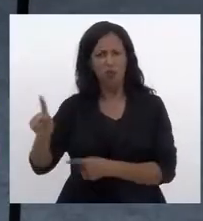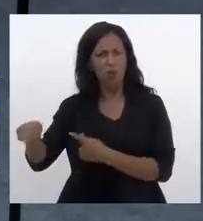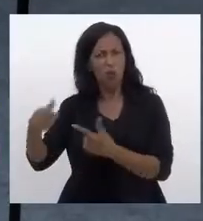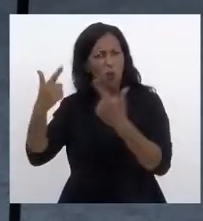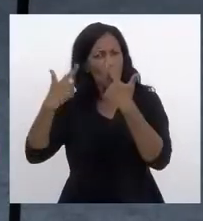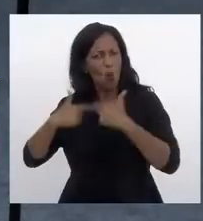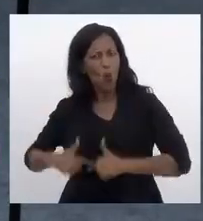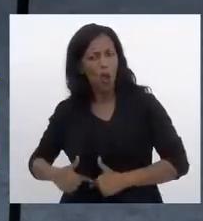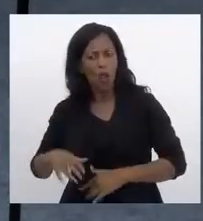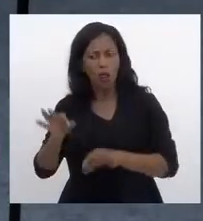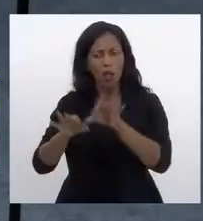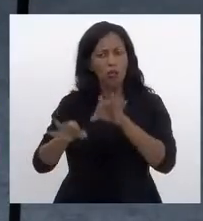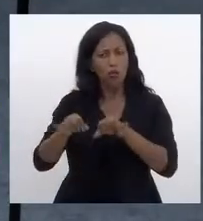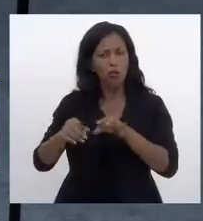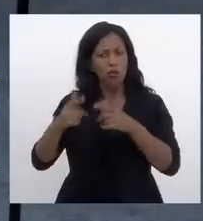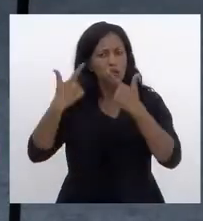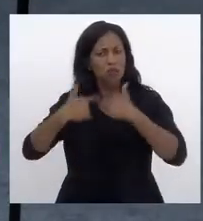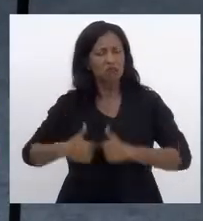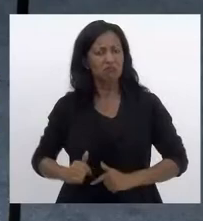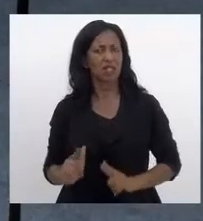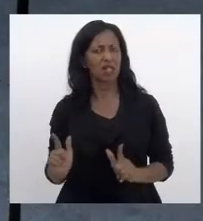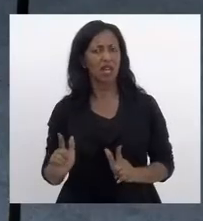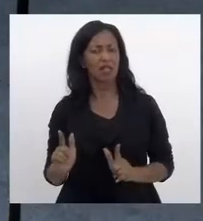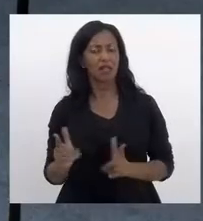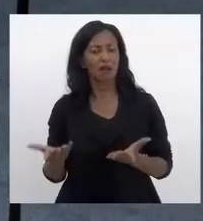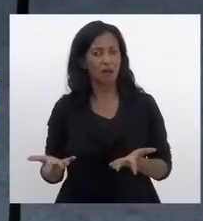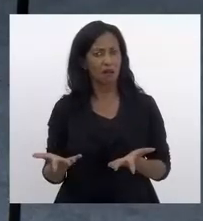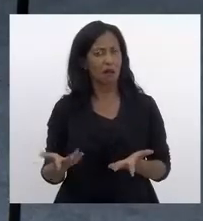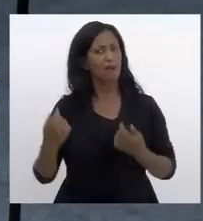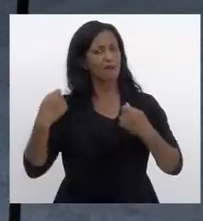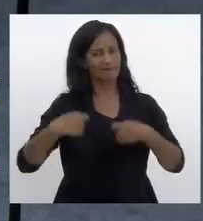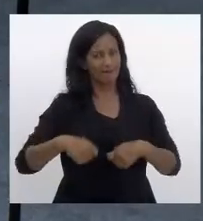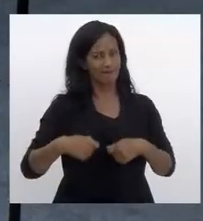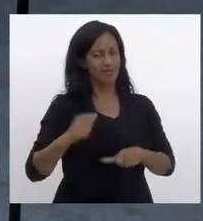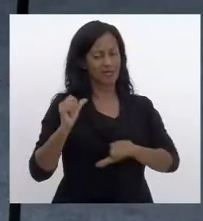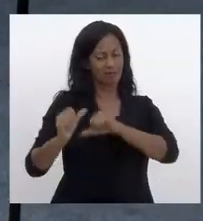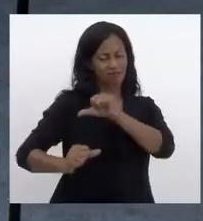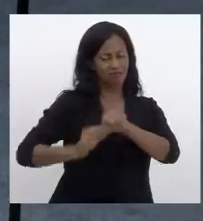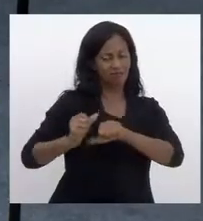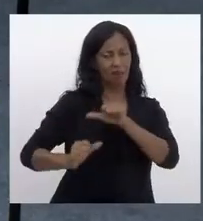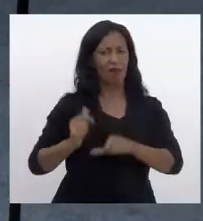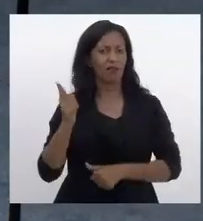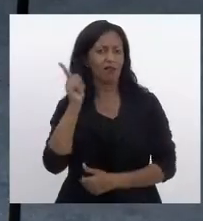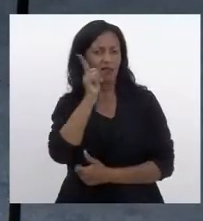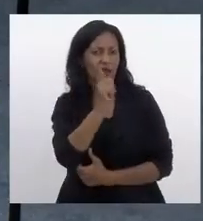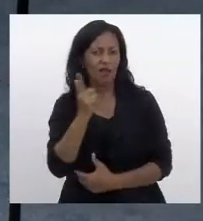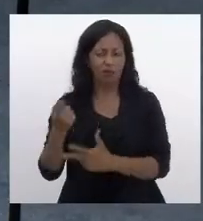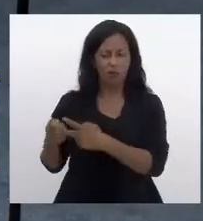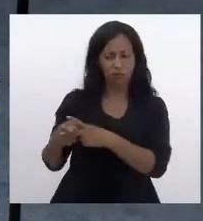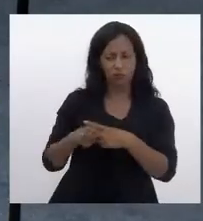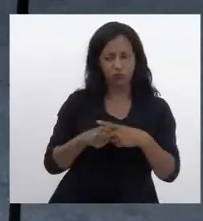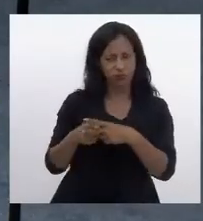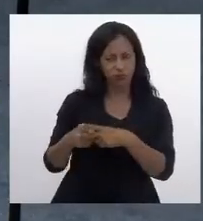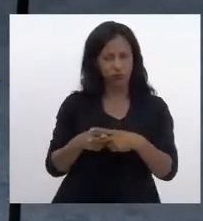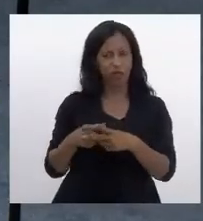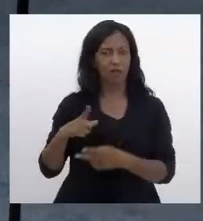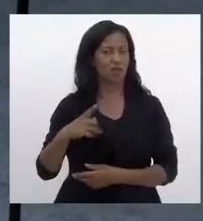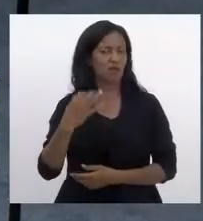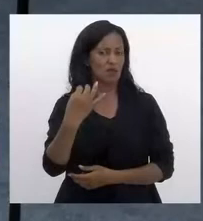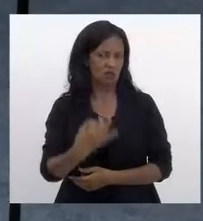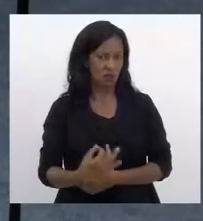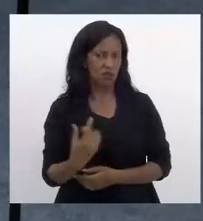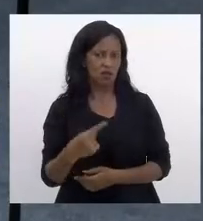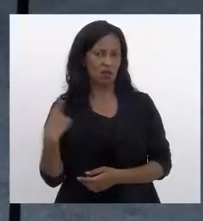no Tribunal de Justiça. Muitas coisas a gente tem que conseguir ajustar e eu tenho certeza